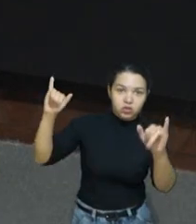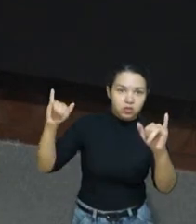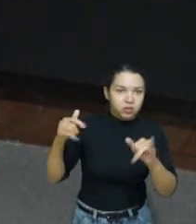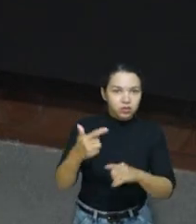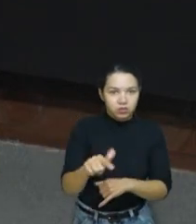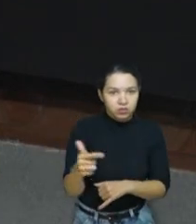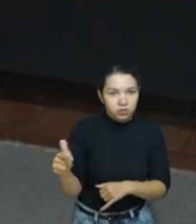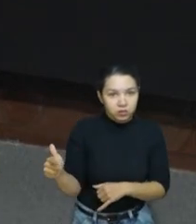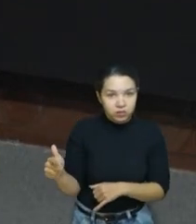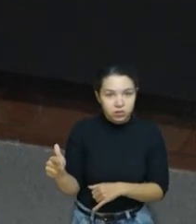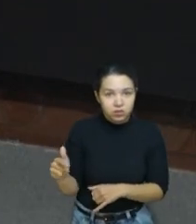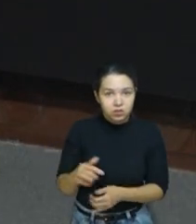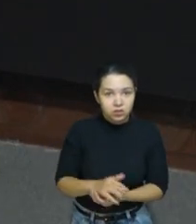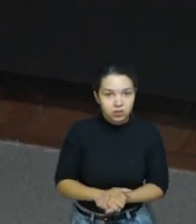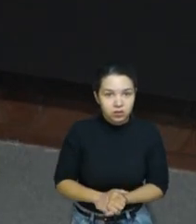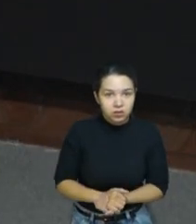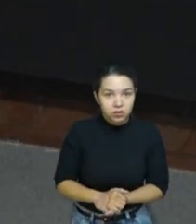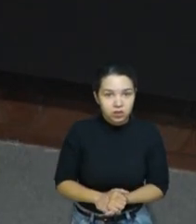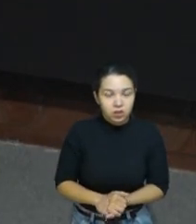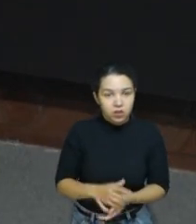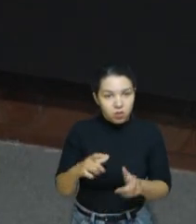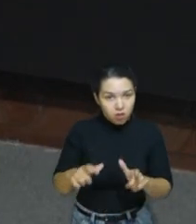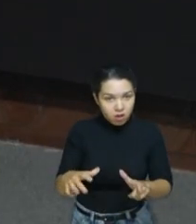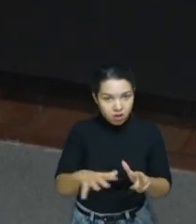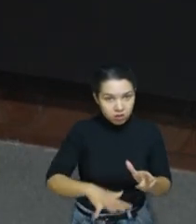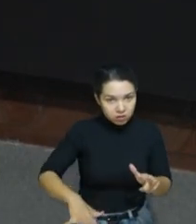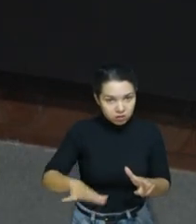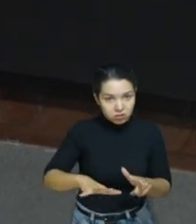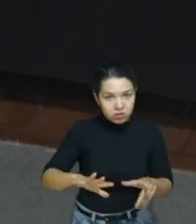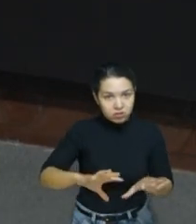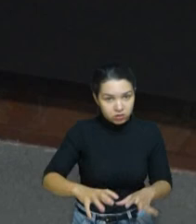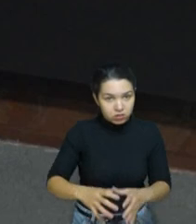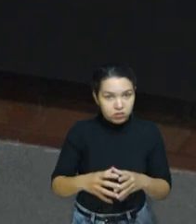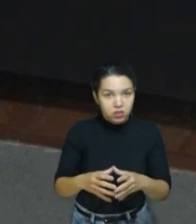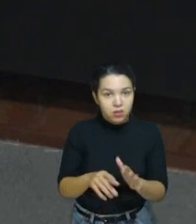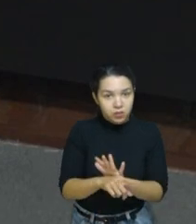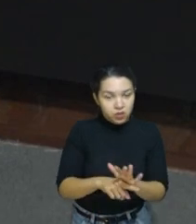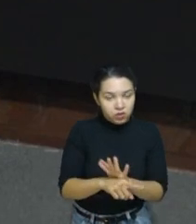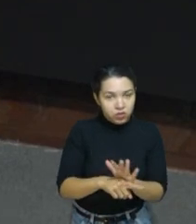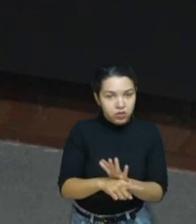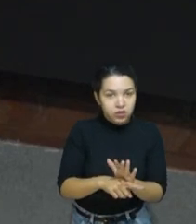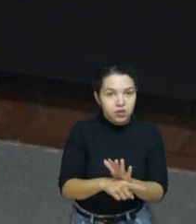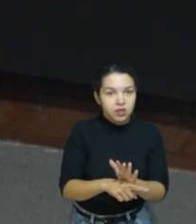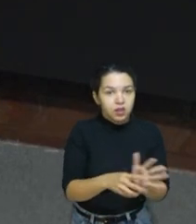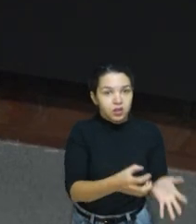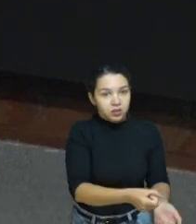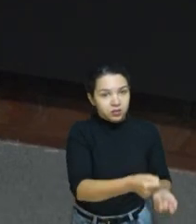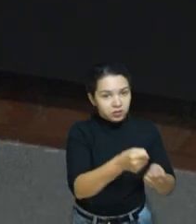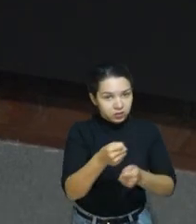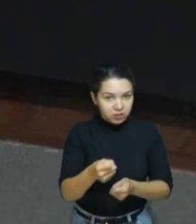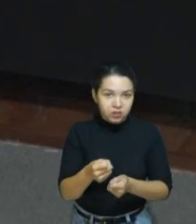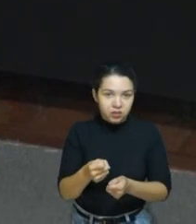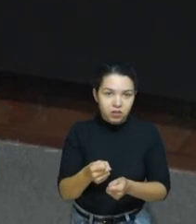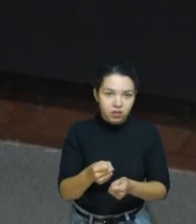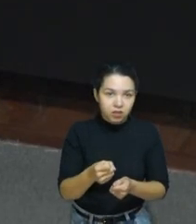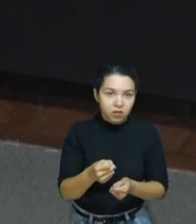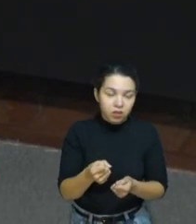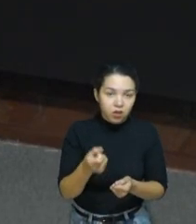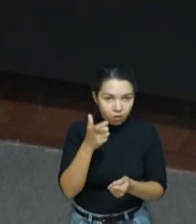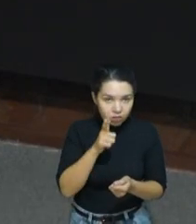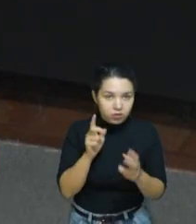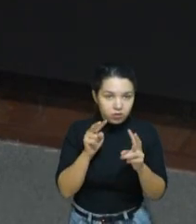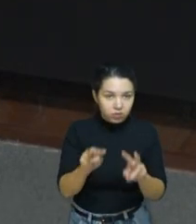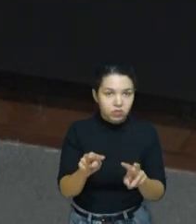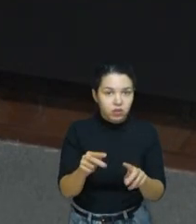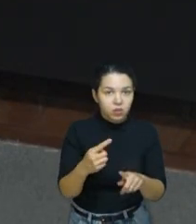tem, mas que aí é localmente engajar com a pesquisa, trazer, aí eu consigo ver.